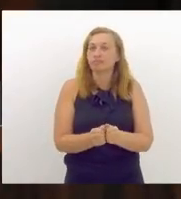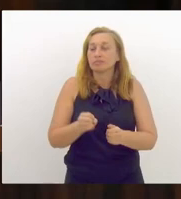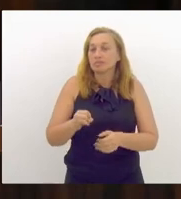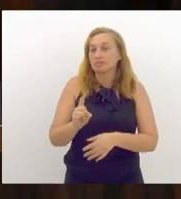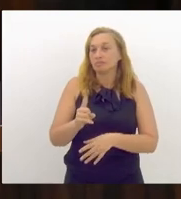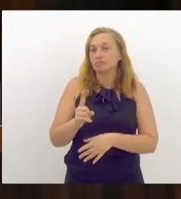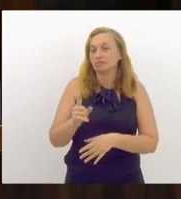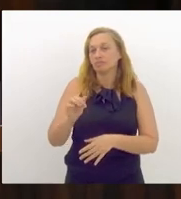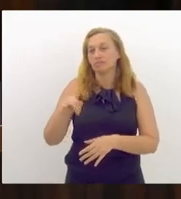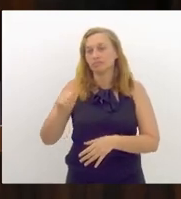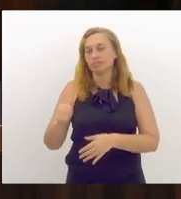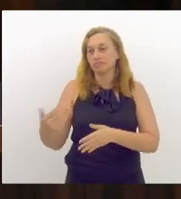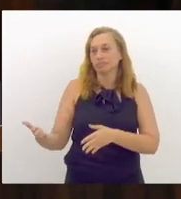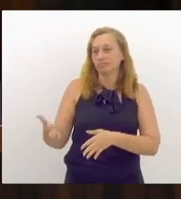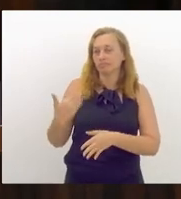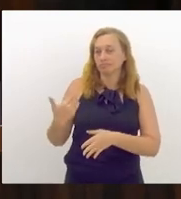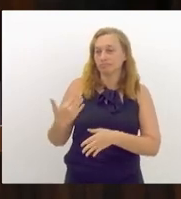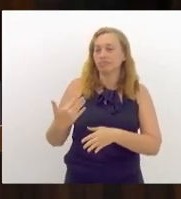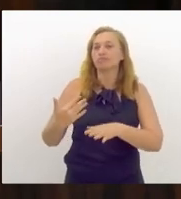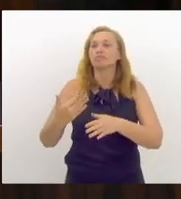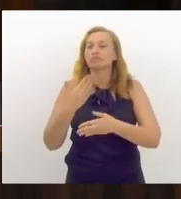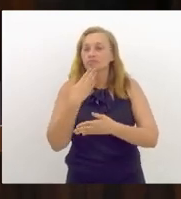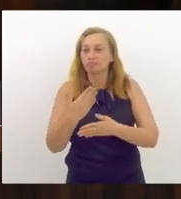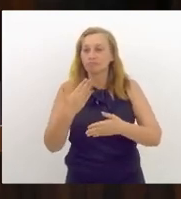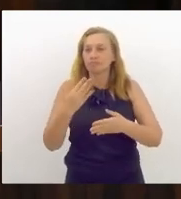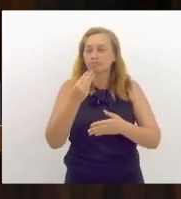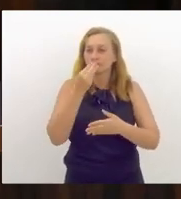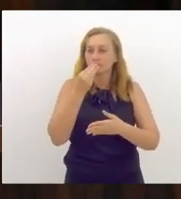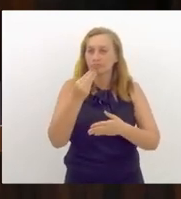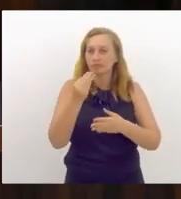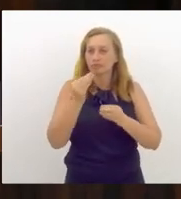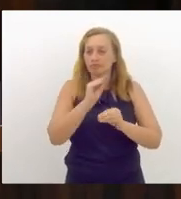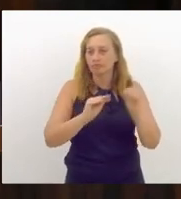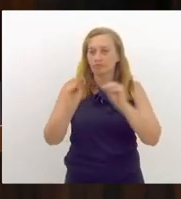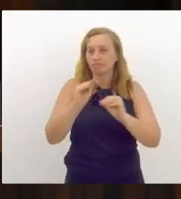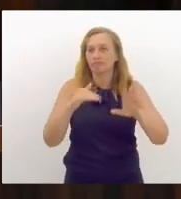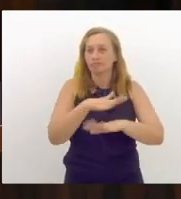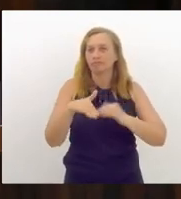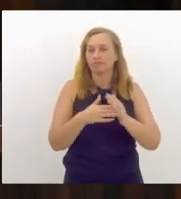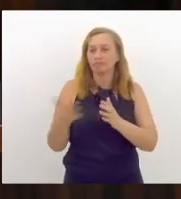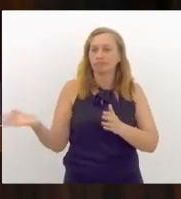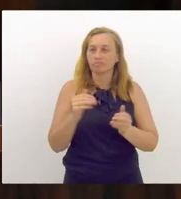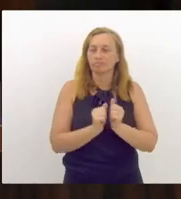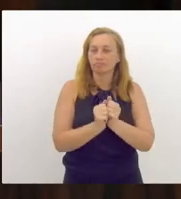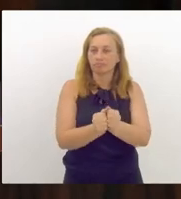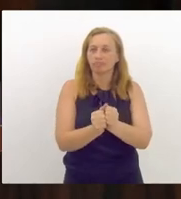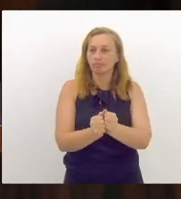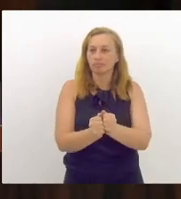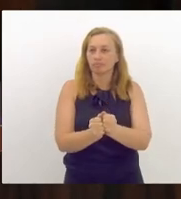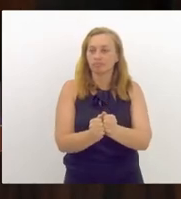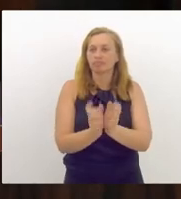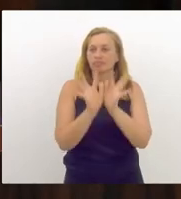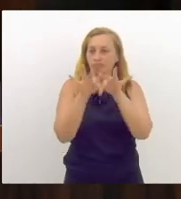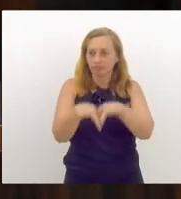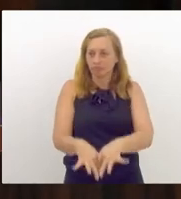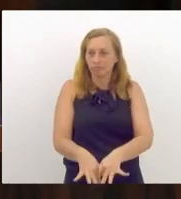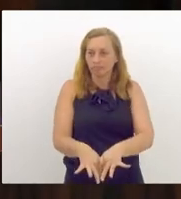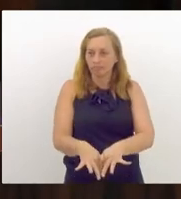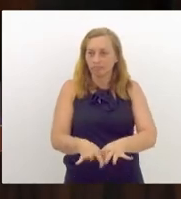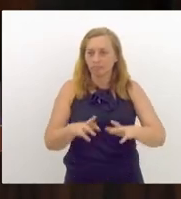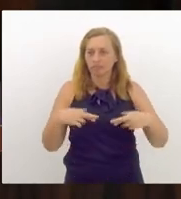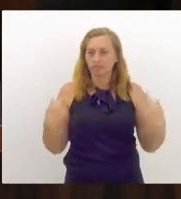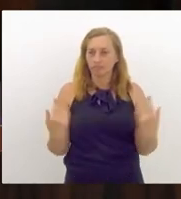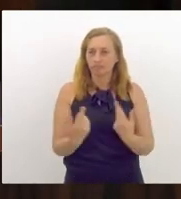um beijo enorme para todo mundo Vamos à luta tamo junto declaro encerrado